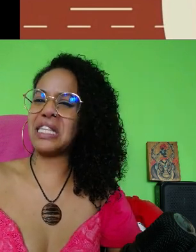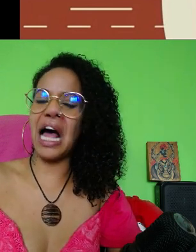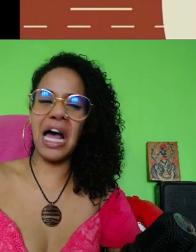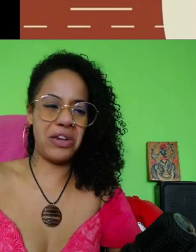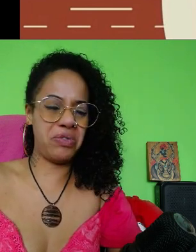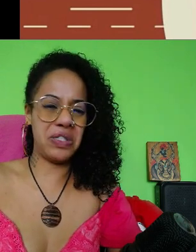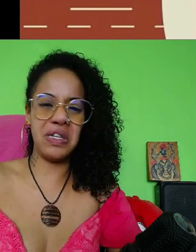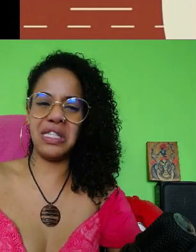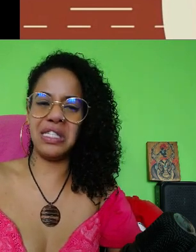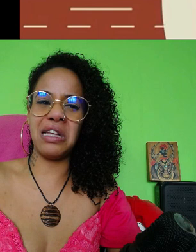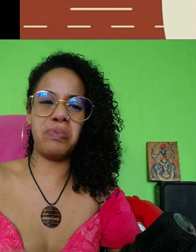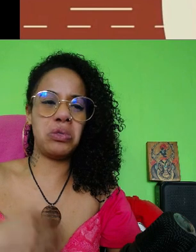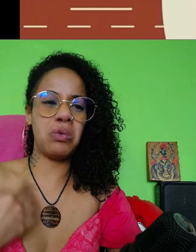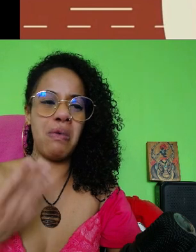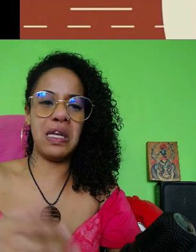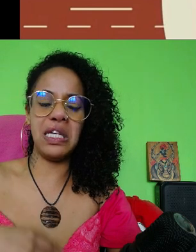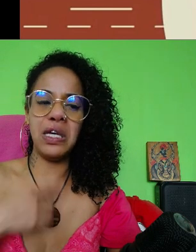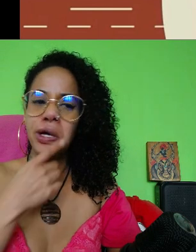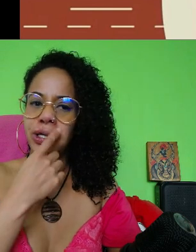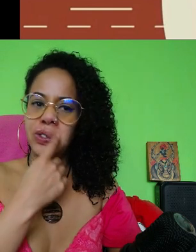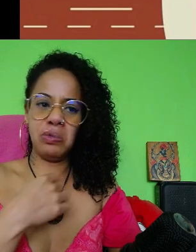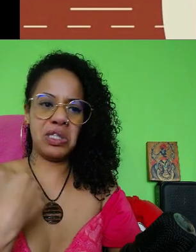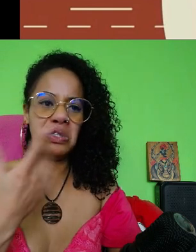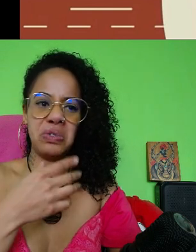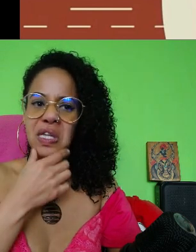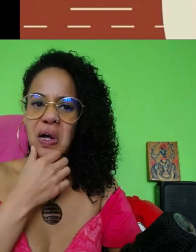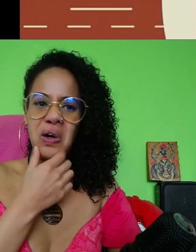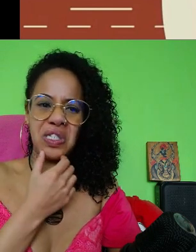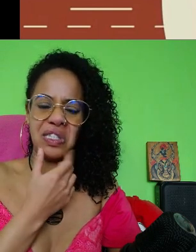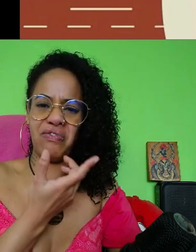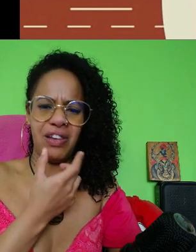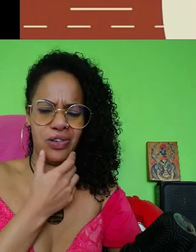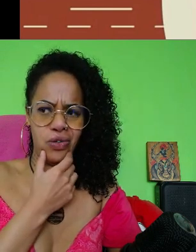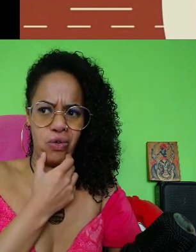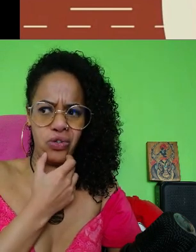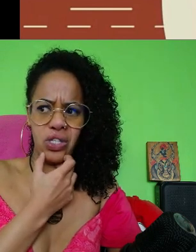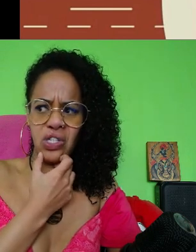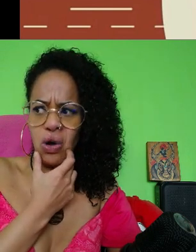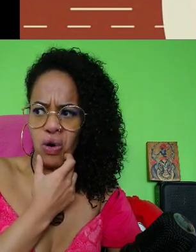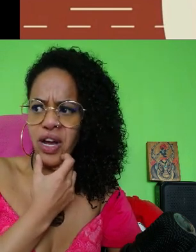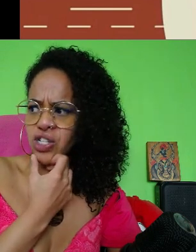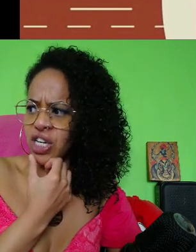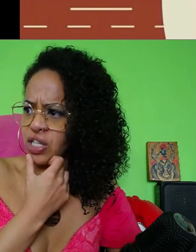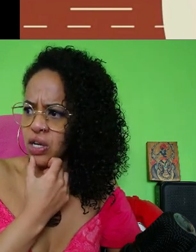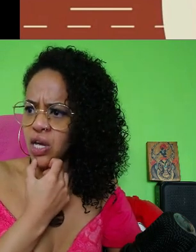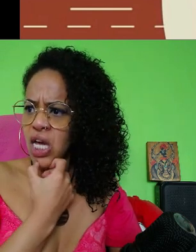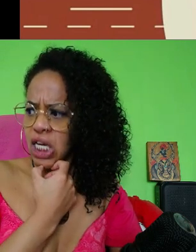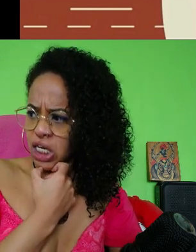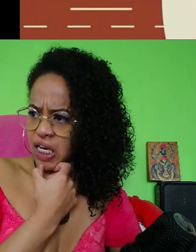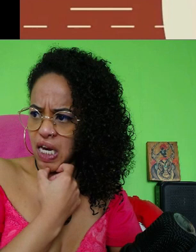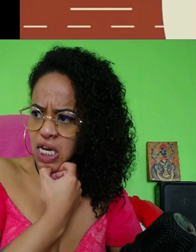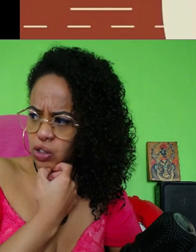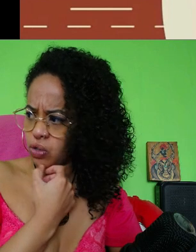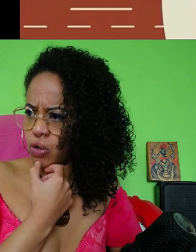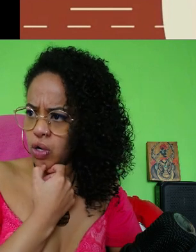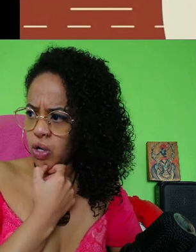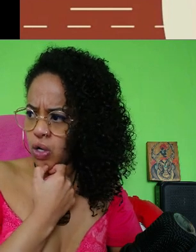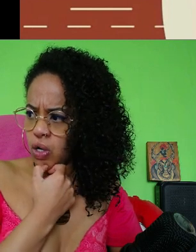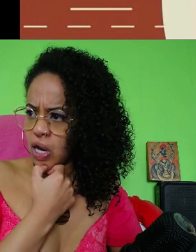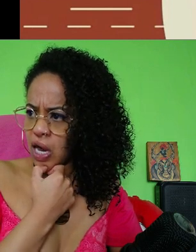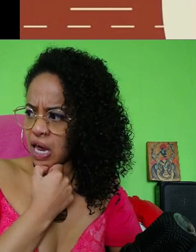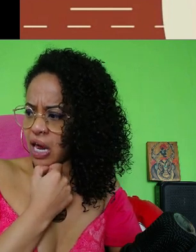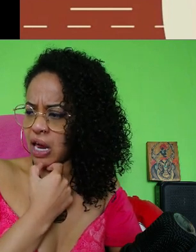comentário às vezes né o pessoal ali soltando uns negócio que você fala nossa senhora gente que que é